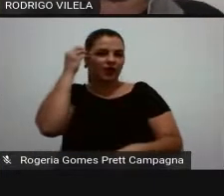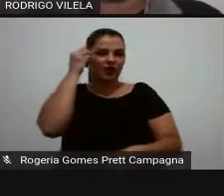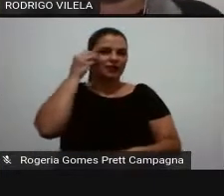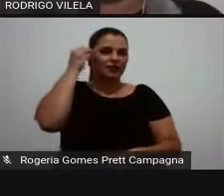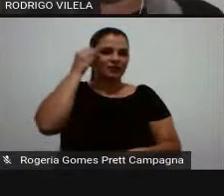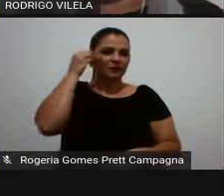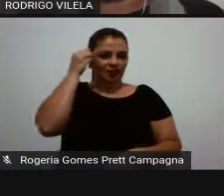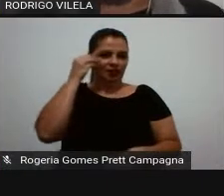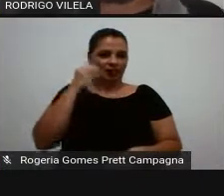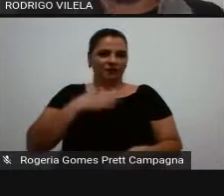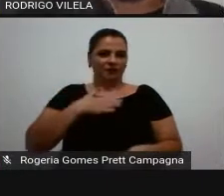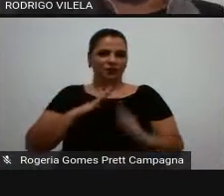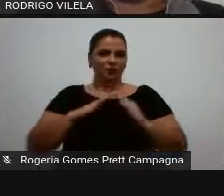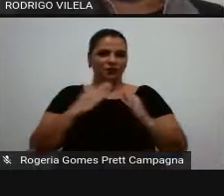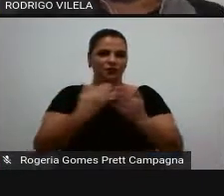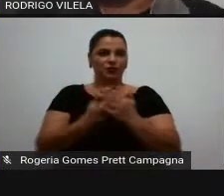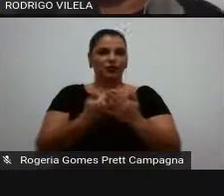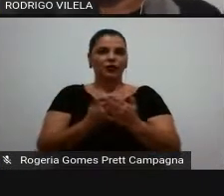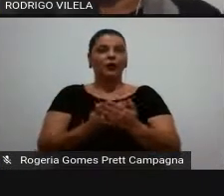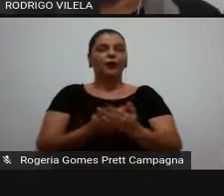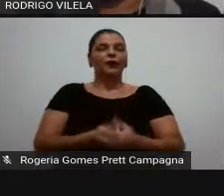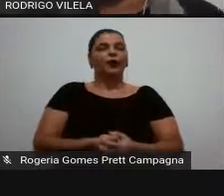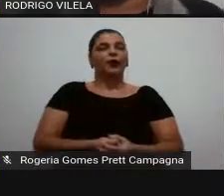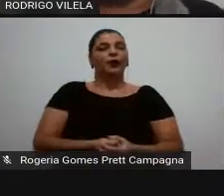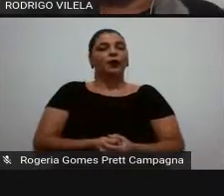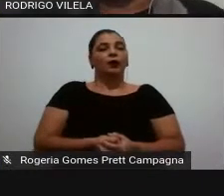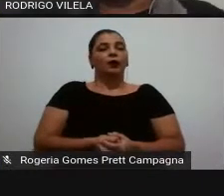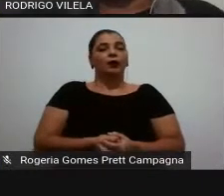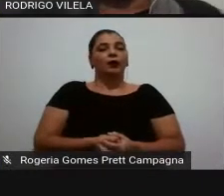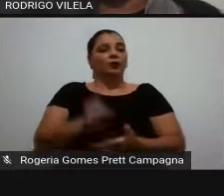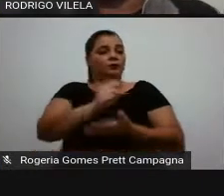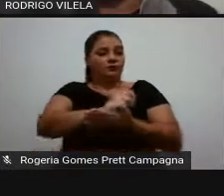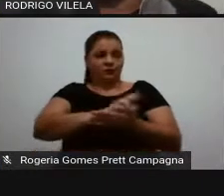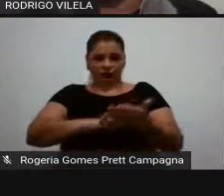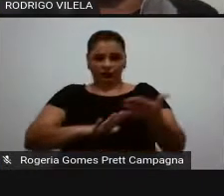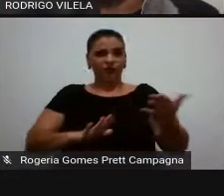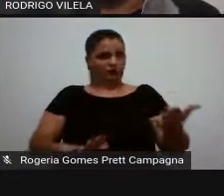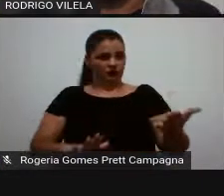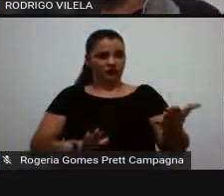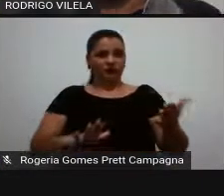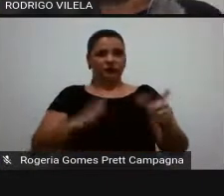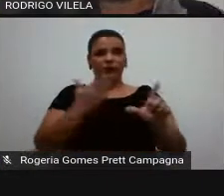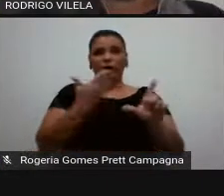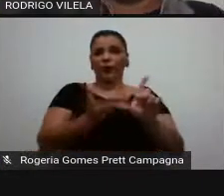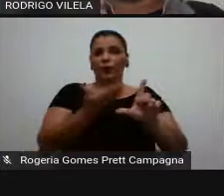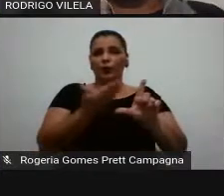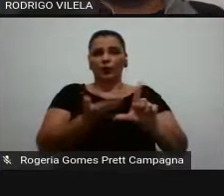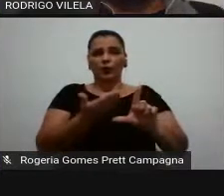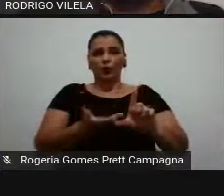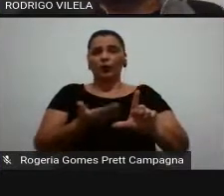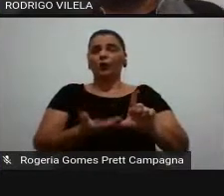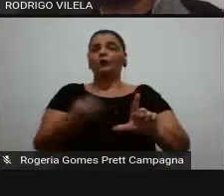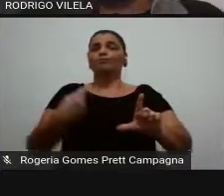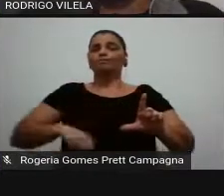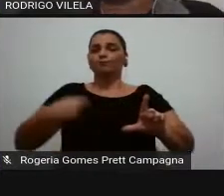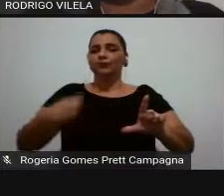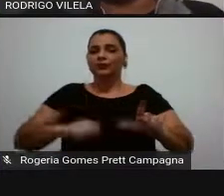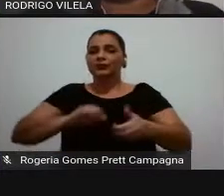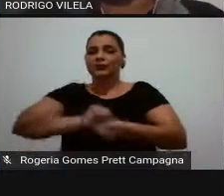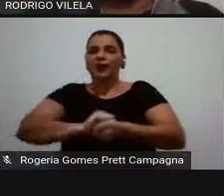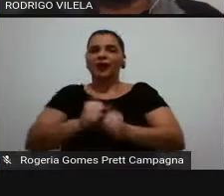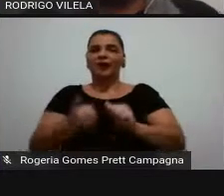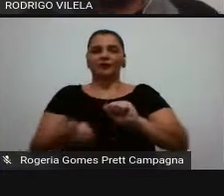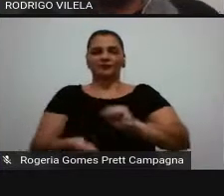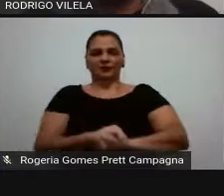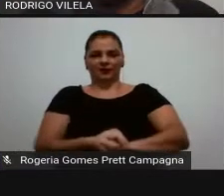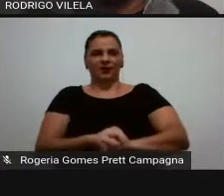Job Pimentel, vale ressaltar que todas as atividades do Google Sala de Aula, há uma necessidade de adaptar para que o